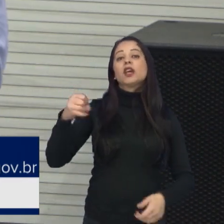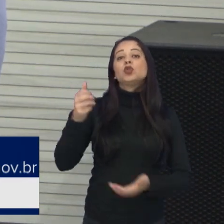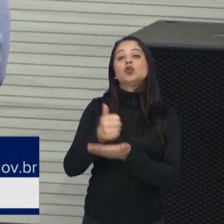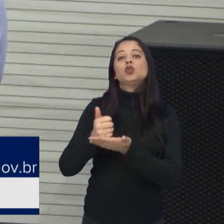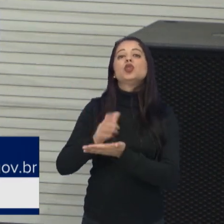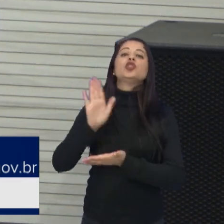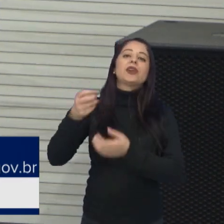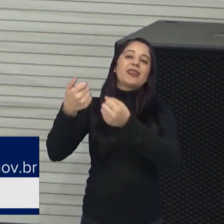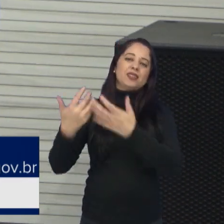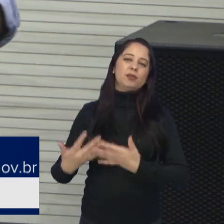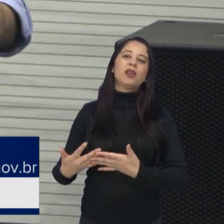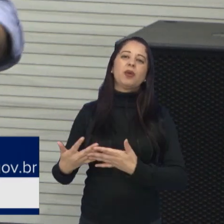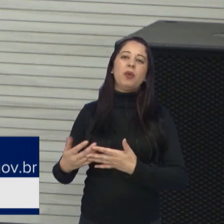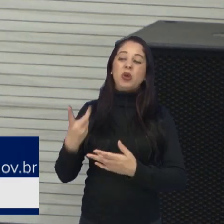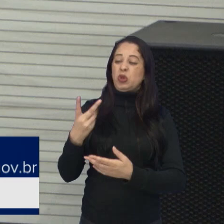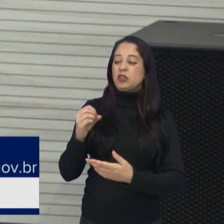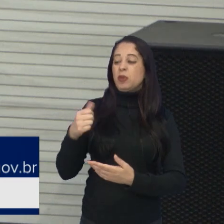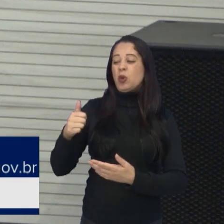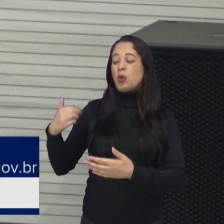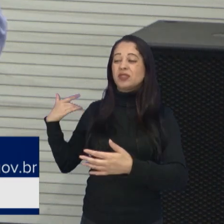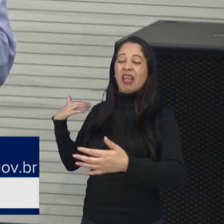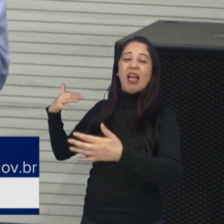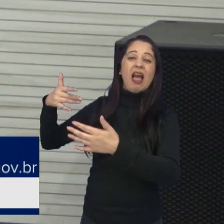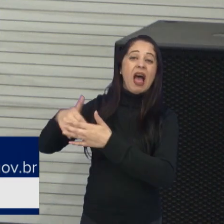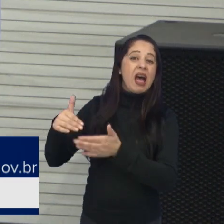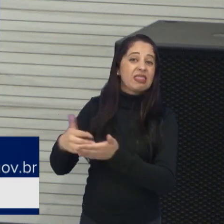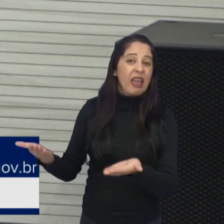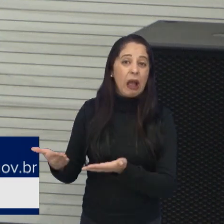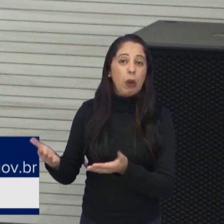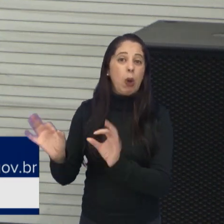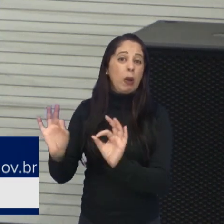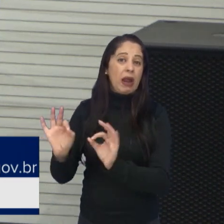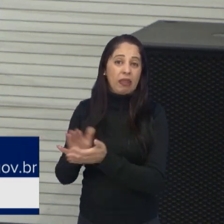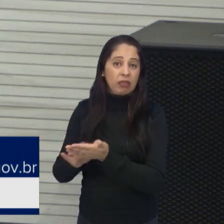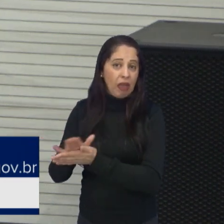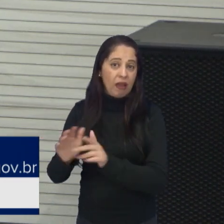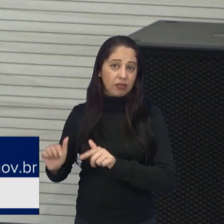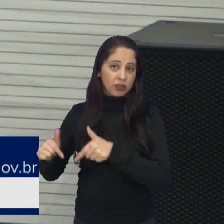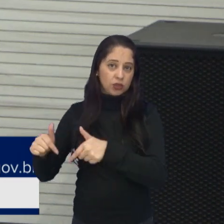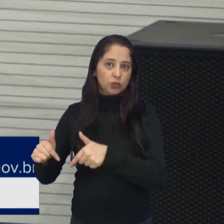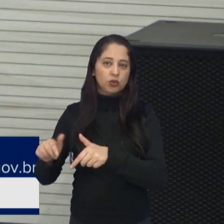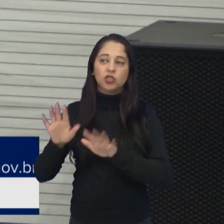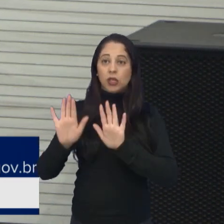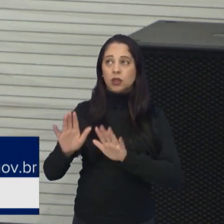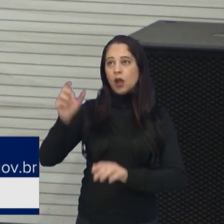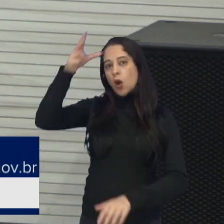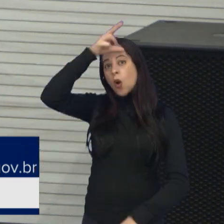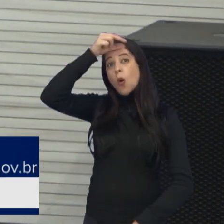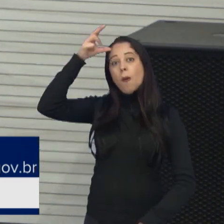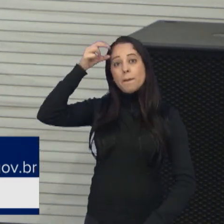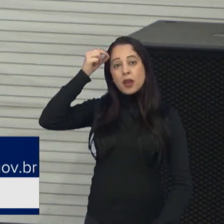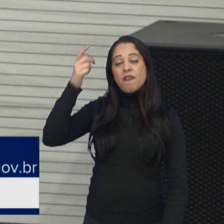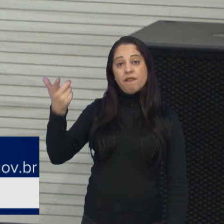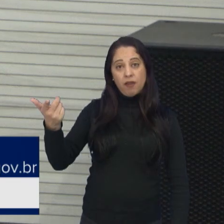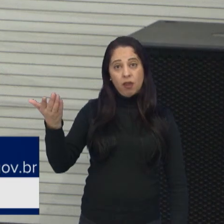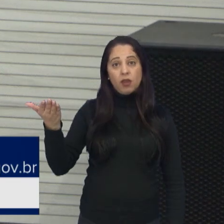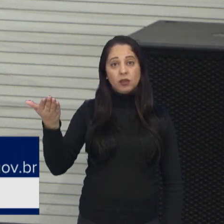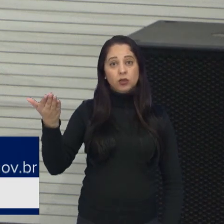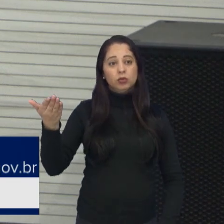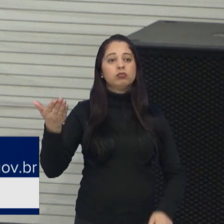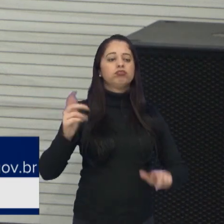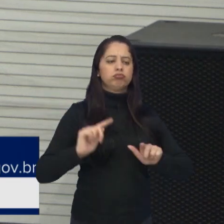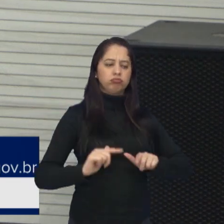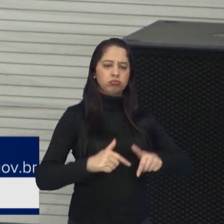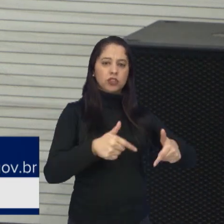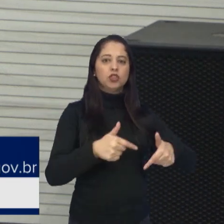2011, e aí, trabalhado junto com os vereadores, com toda a equipe técnica, é trazido para cá. E parabenizar, mais uma vez, uma Câmara que